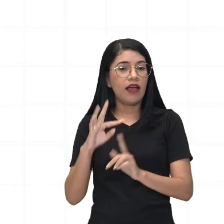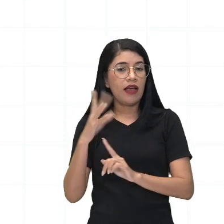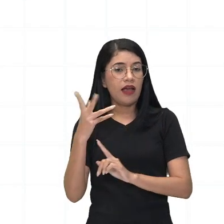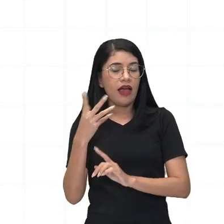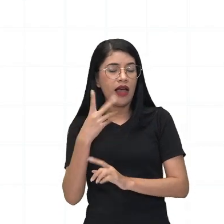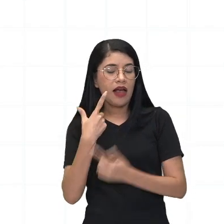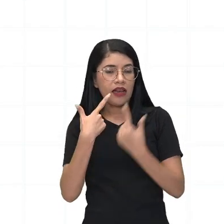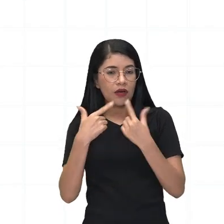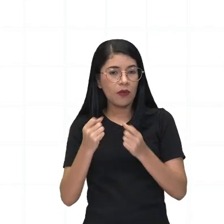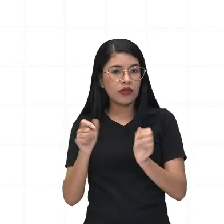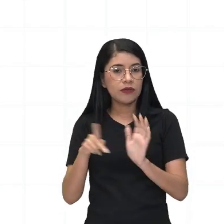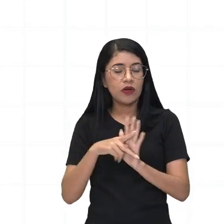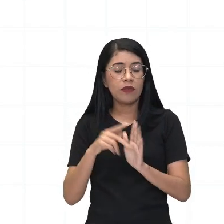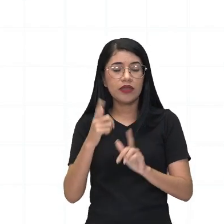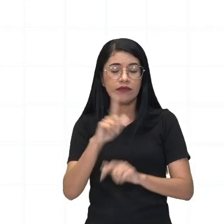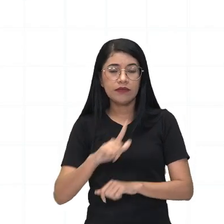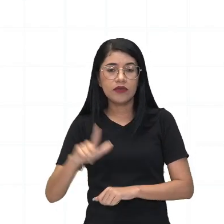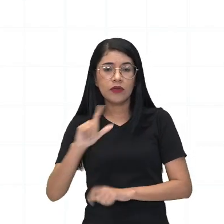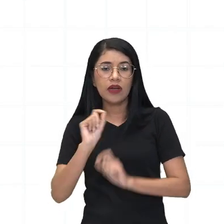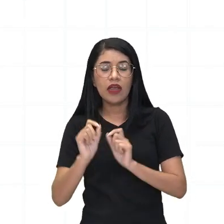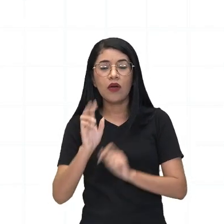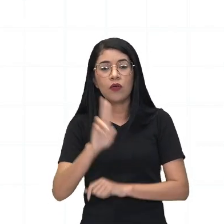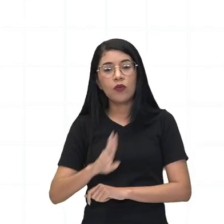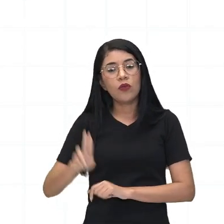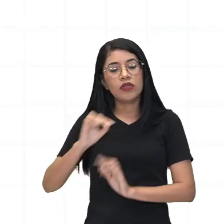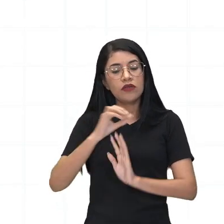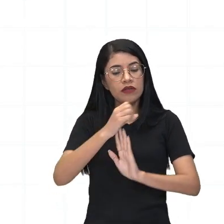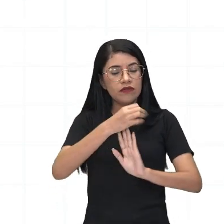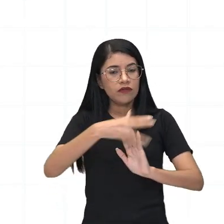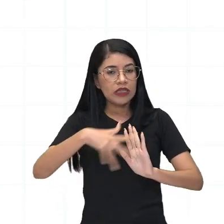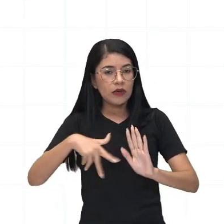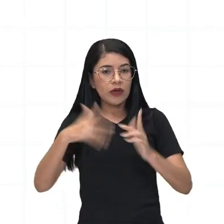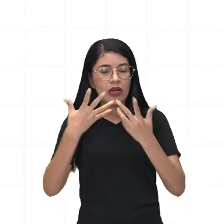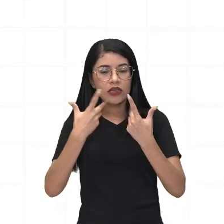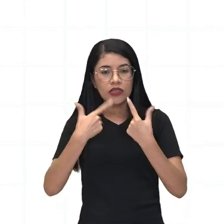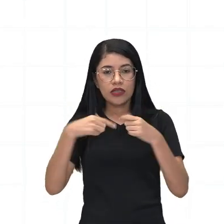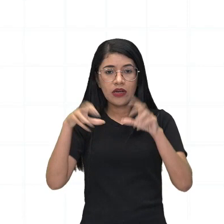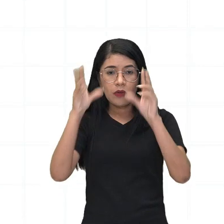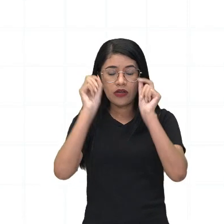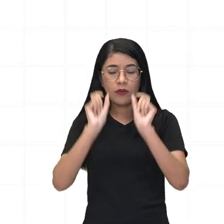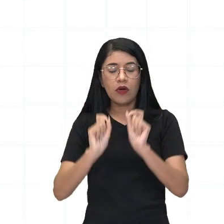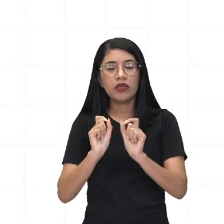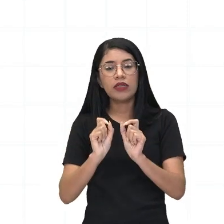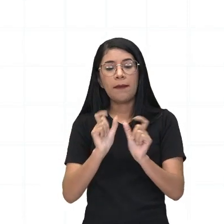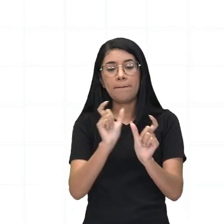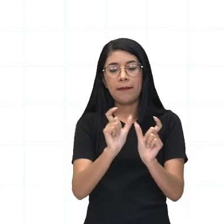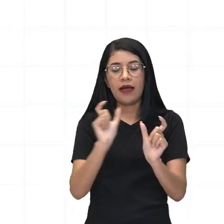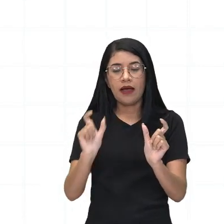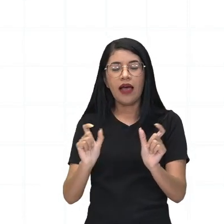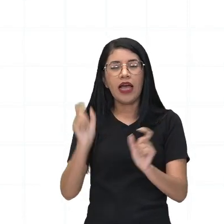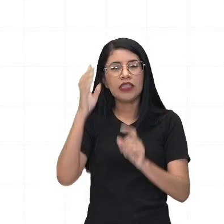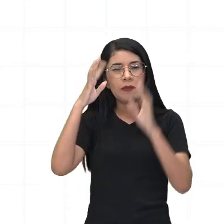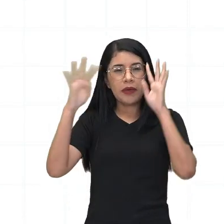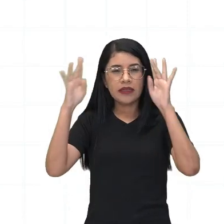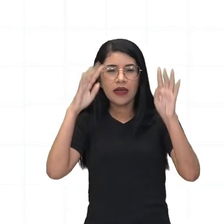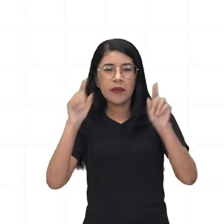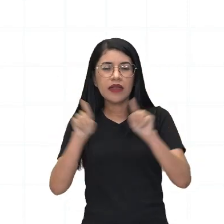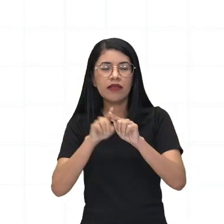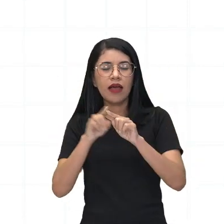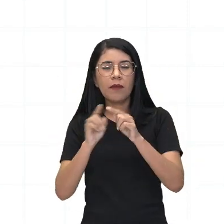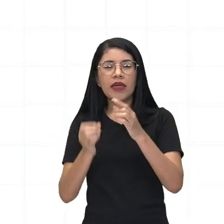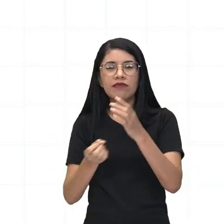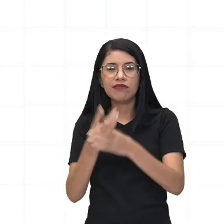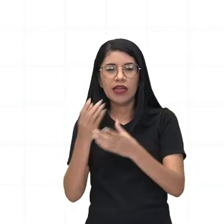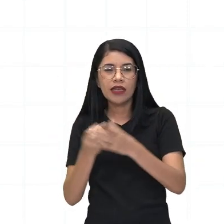linguagem literária é pelo uso das figuras de linguagem, que podem ser as de palavras, as de pensamento, as de construção, as